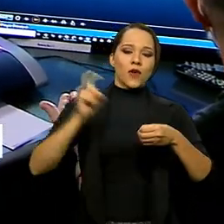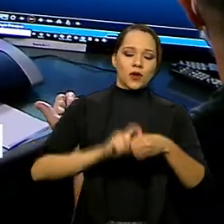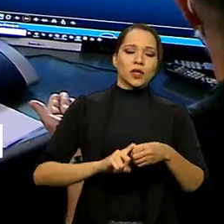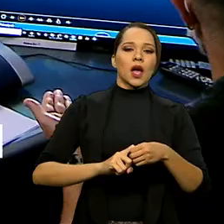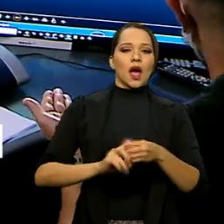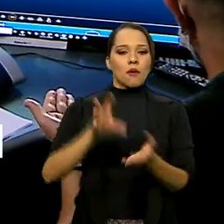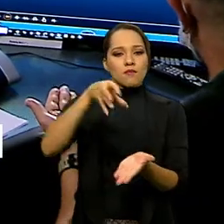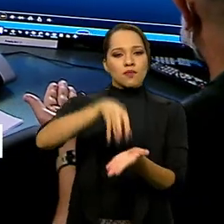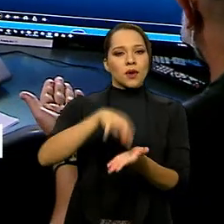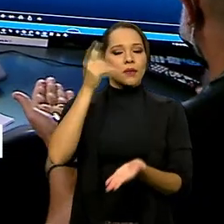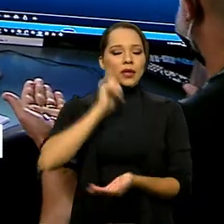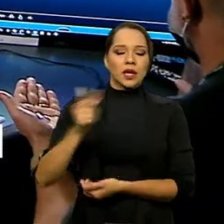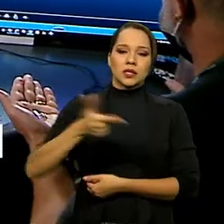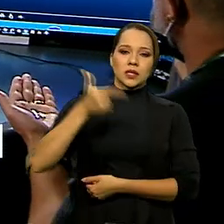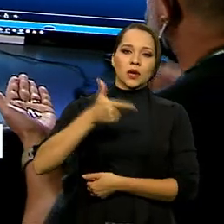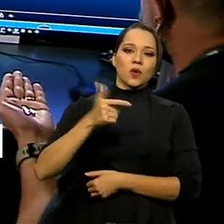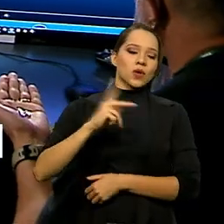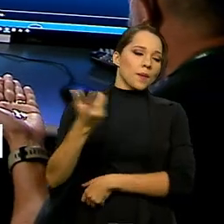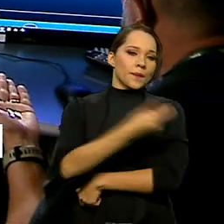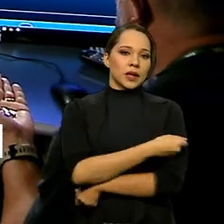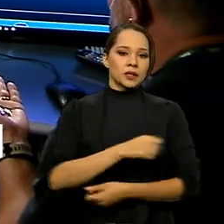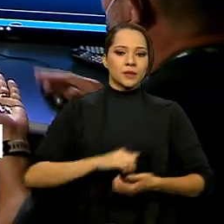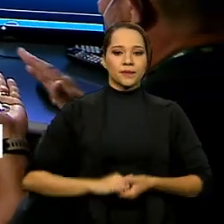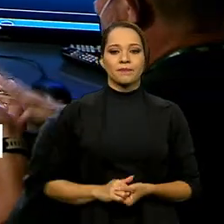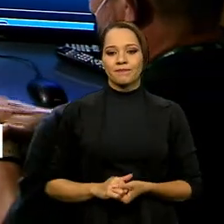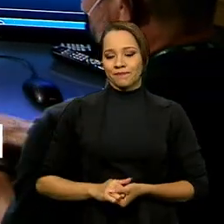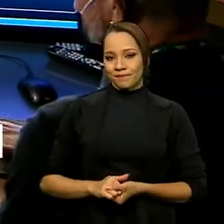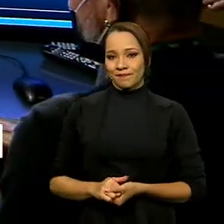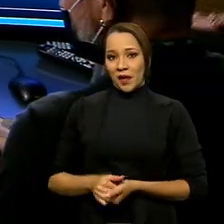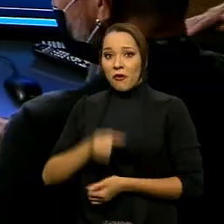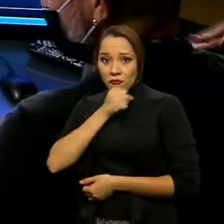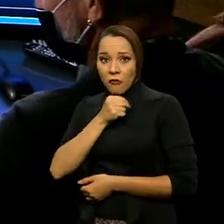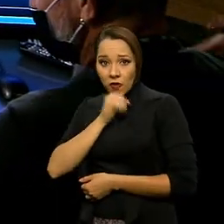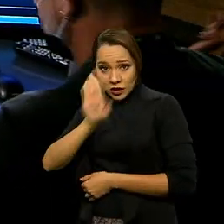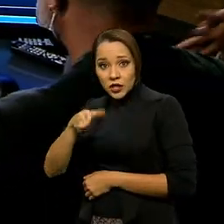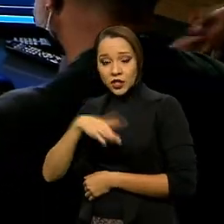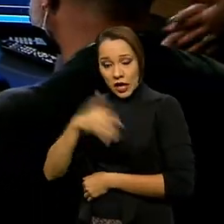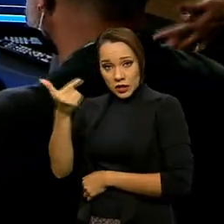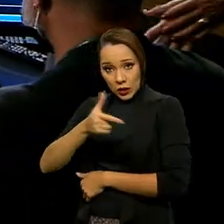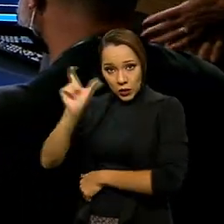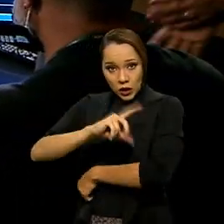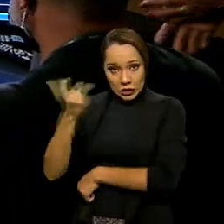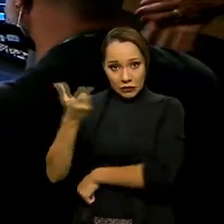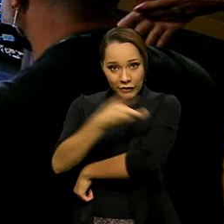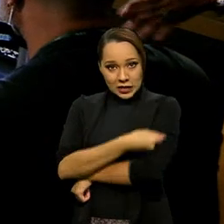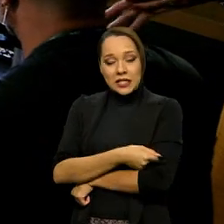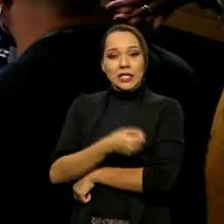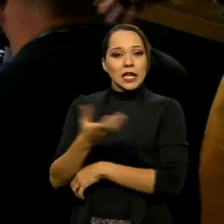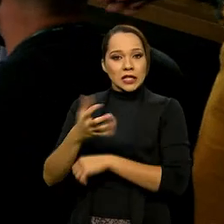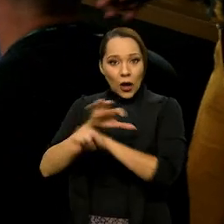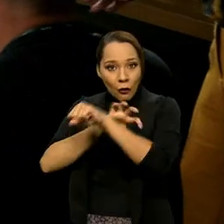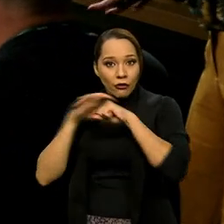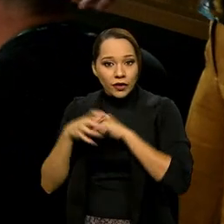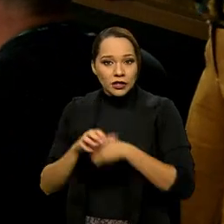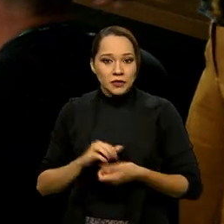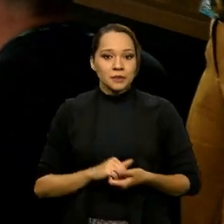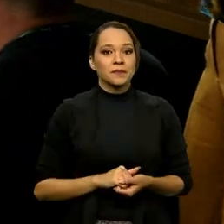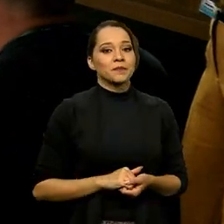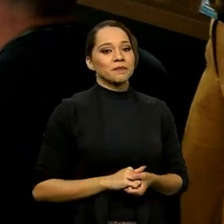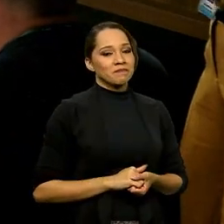posto para receber a segunda aplicação. Vovó, a senhora já tomou a segunda dose da vacina da